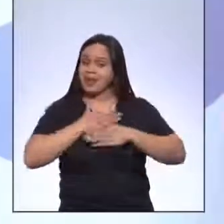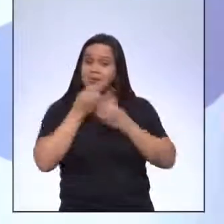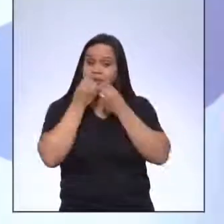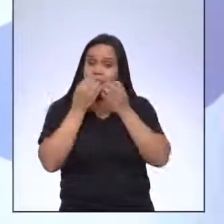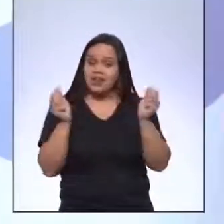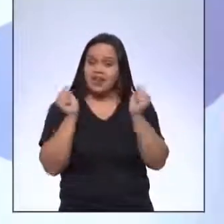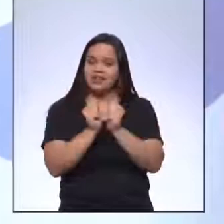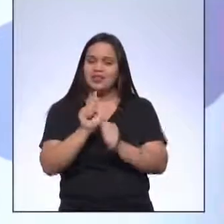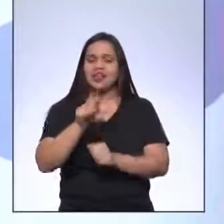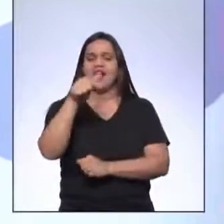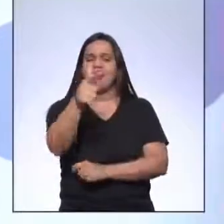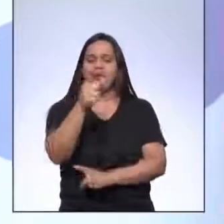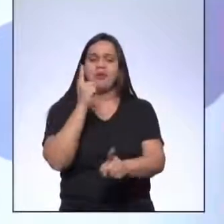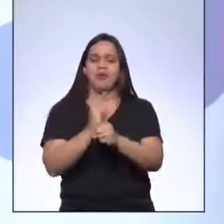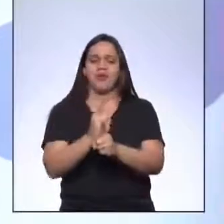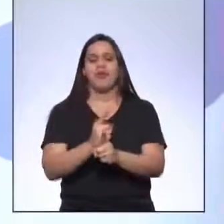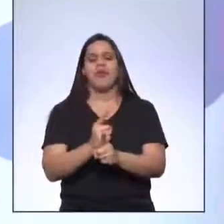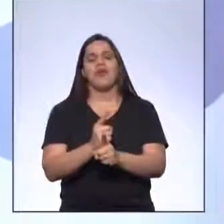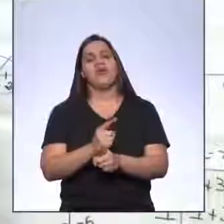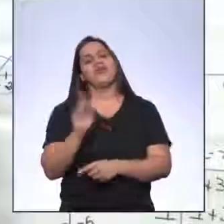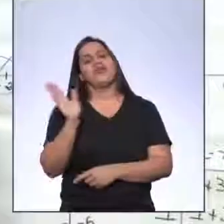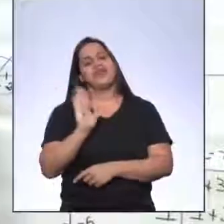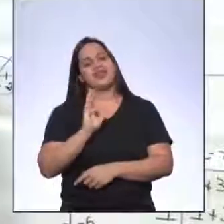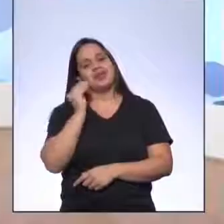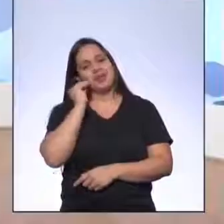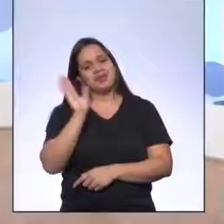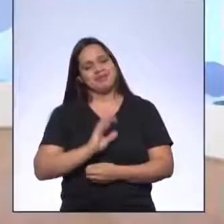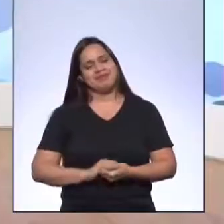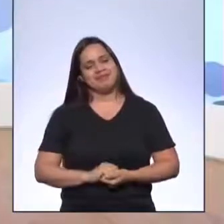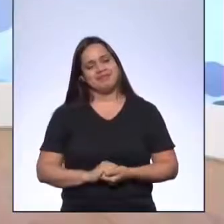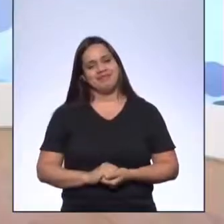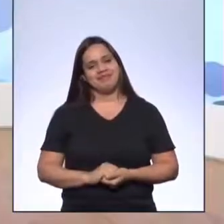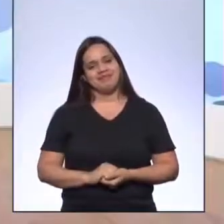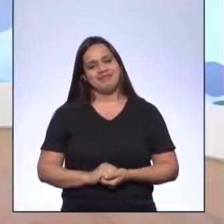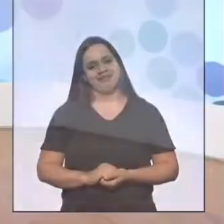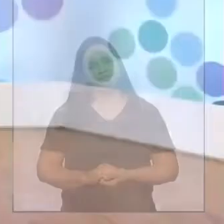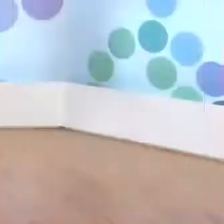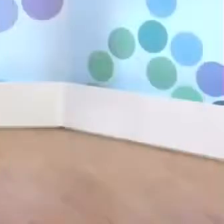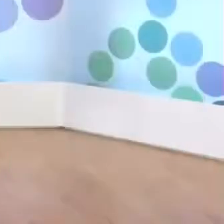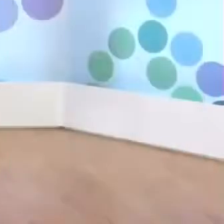com vocês até a próxima nela e até a próxima a gente